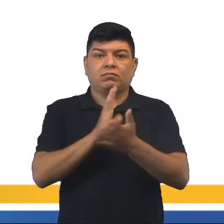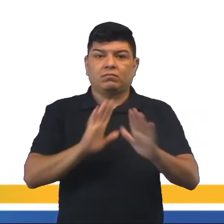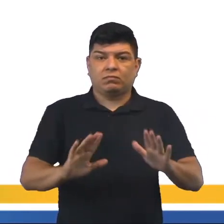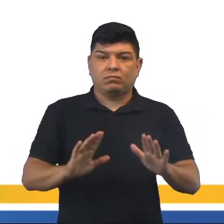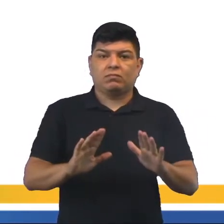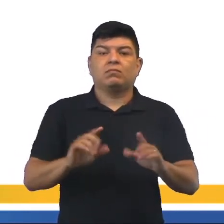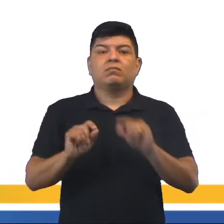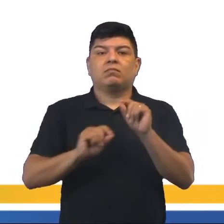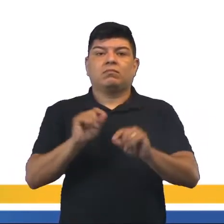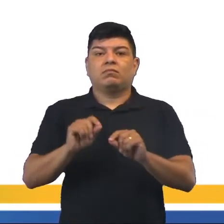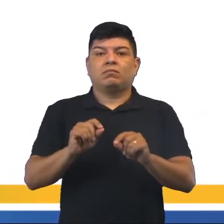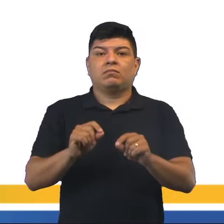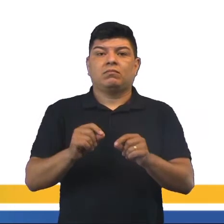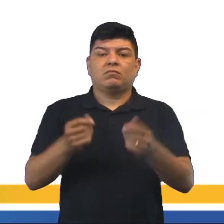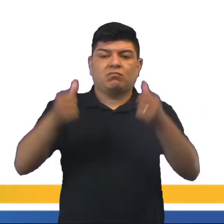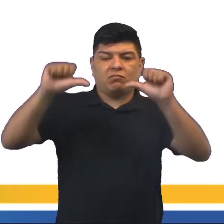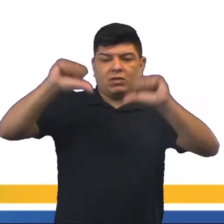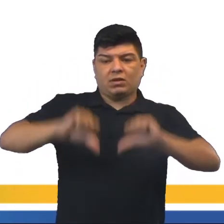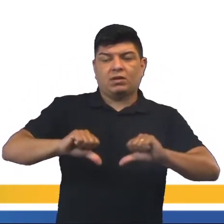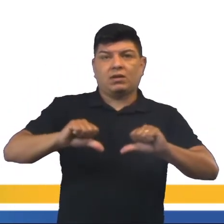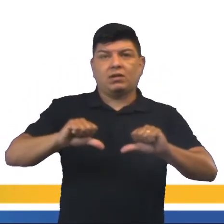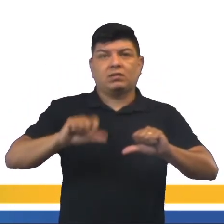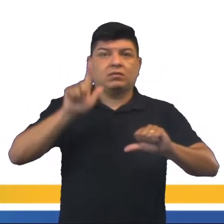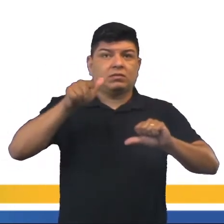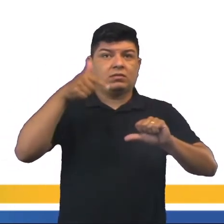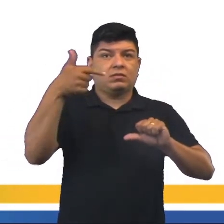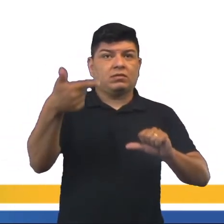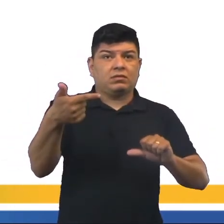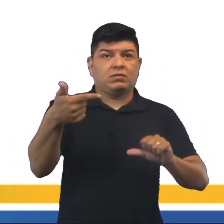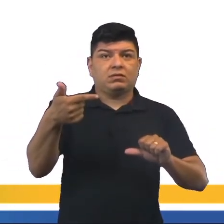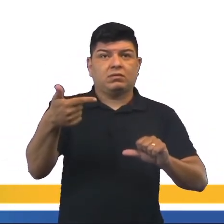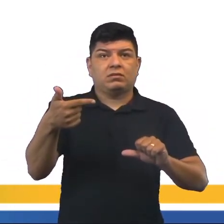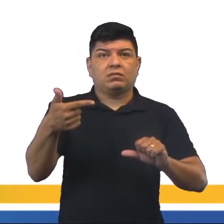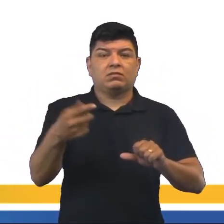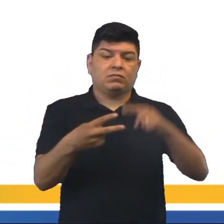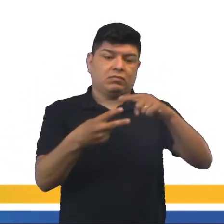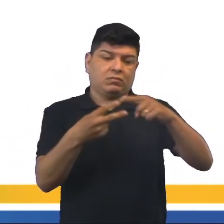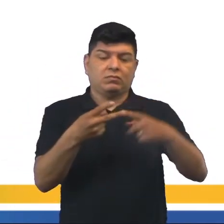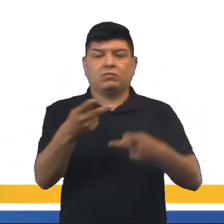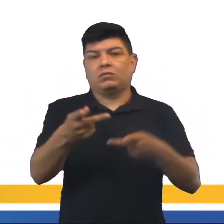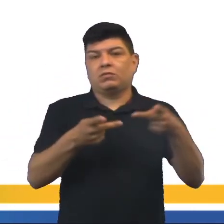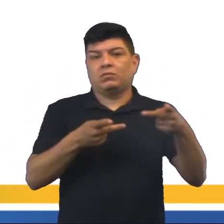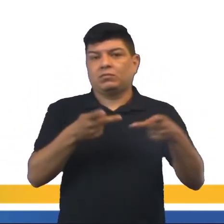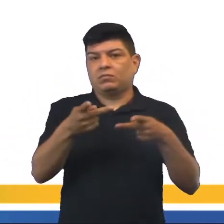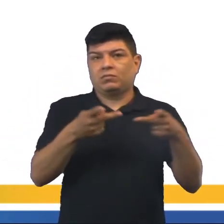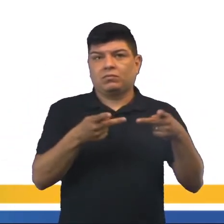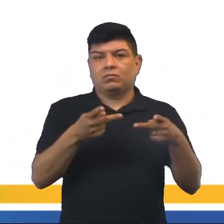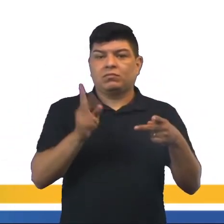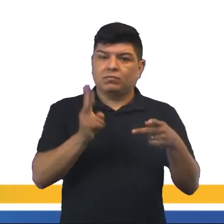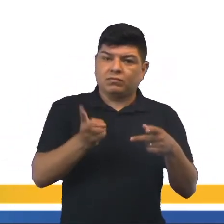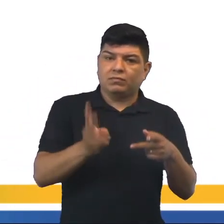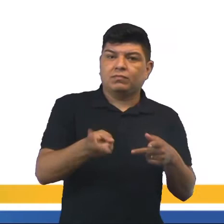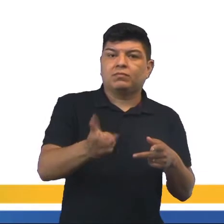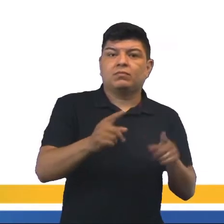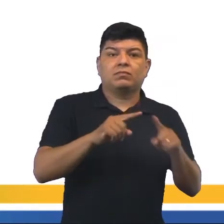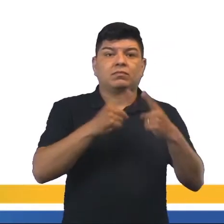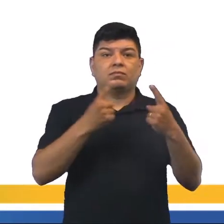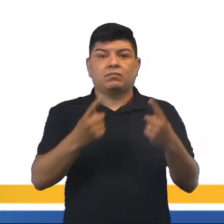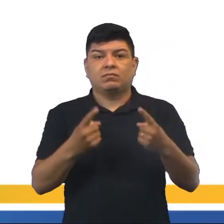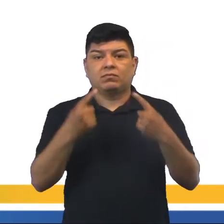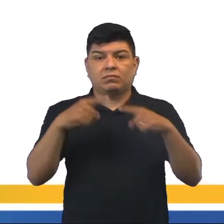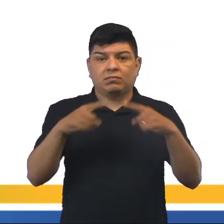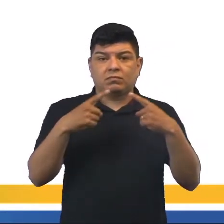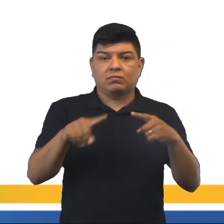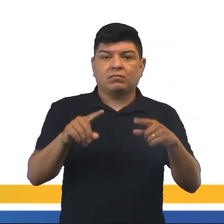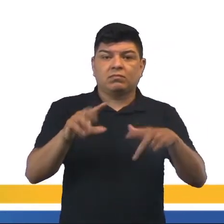inflação, o que resulta em um fracasso. Logo mais, 2 planos paliativos se seguem. Mas as denúncias